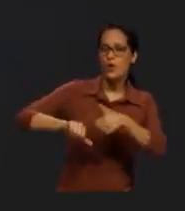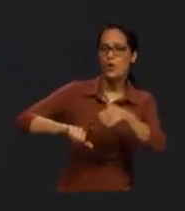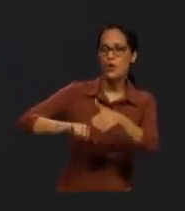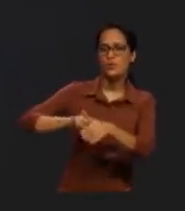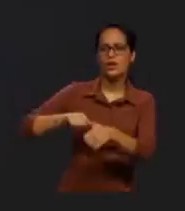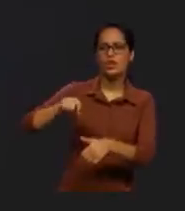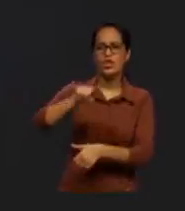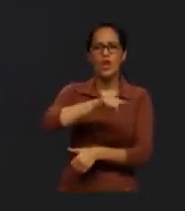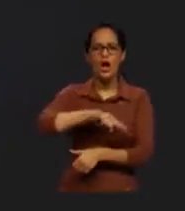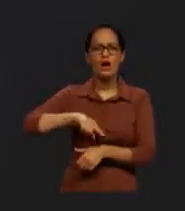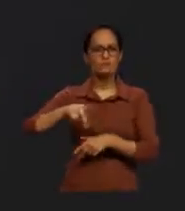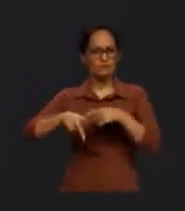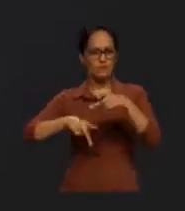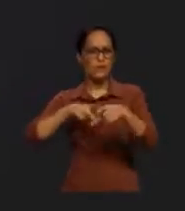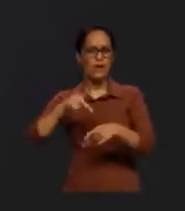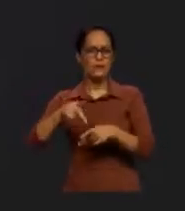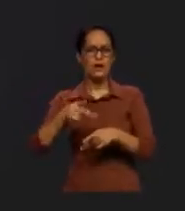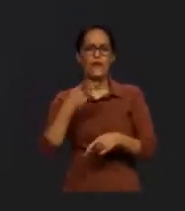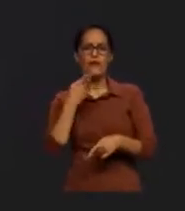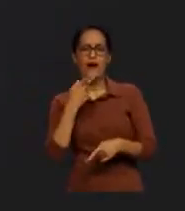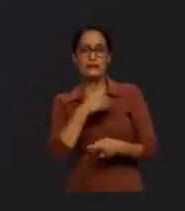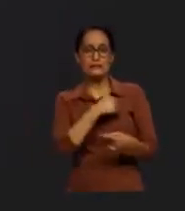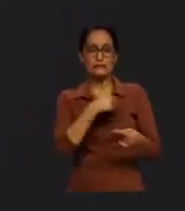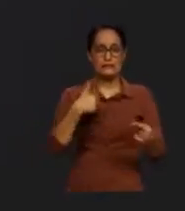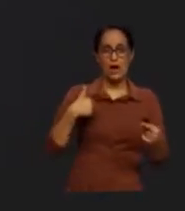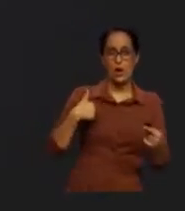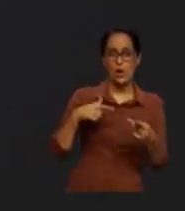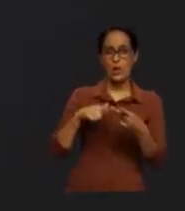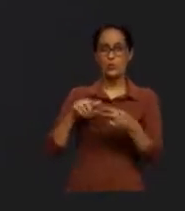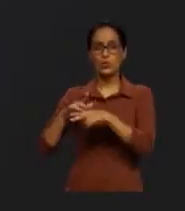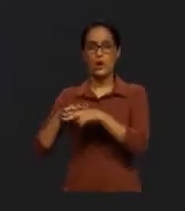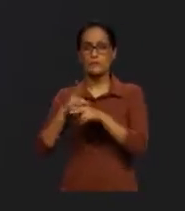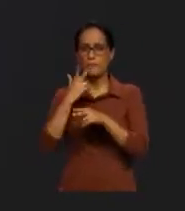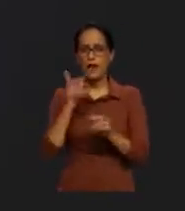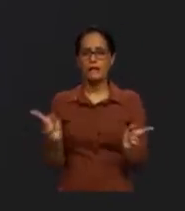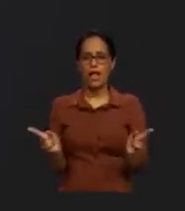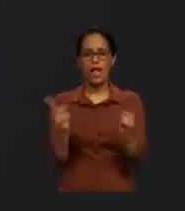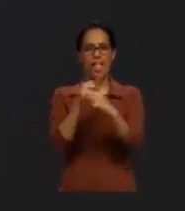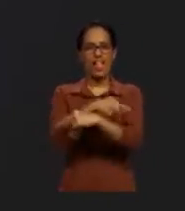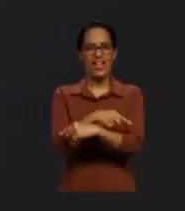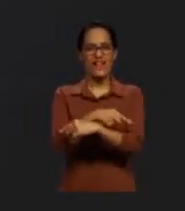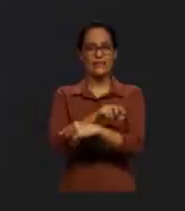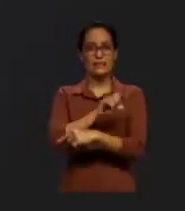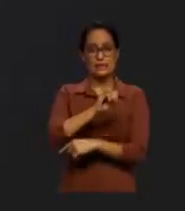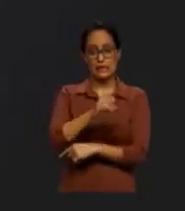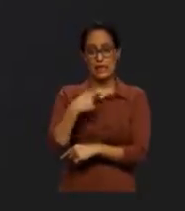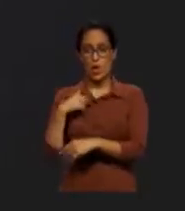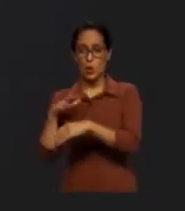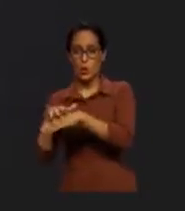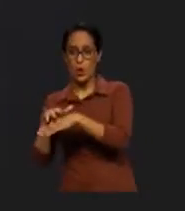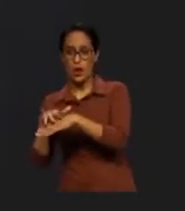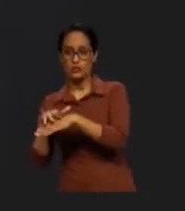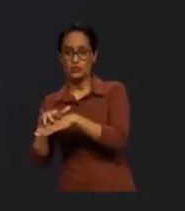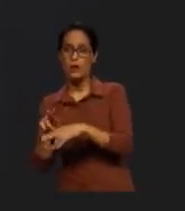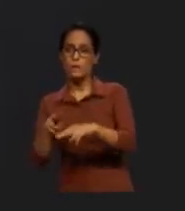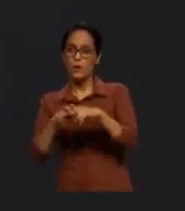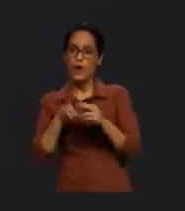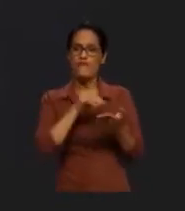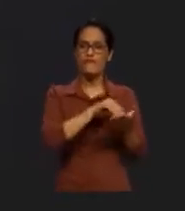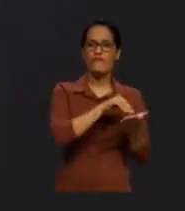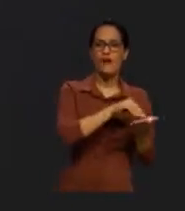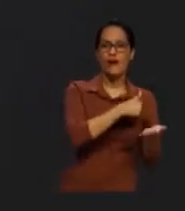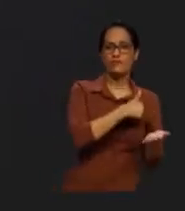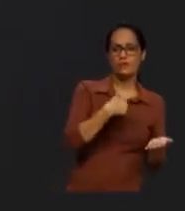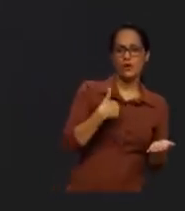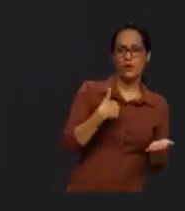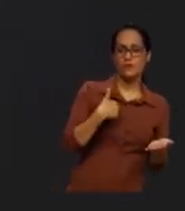linguagem comum, saúde e doença, elas são efeitos opostos. Se eu estou doente, significa que eu não estou com saúde. Se